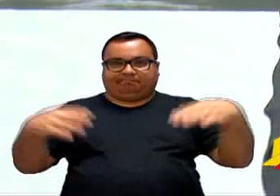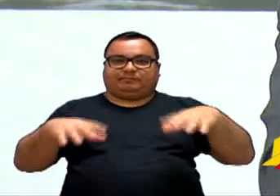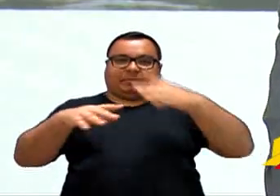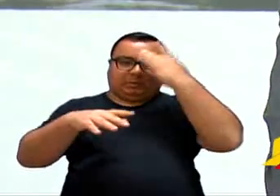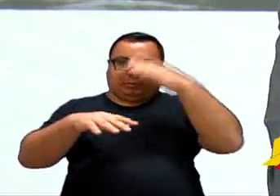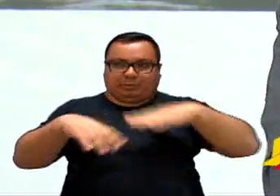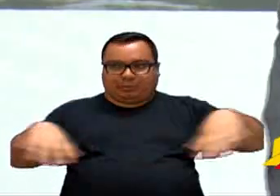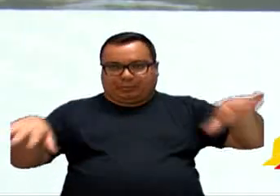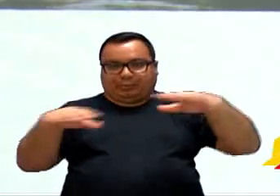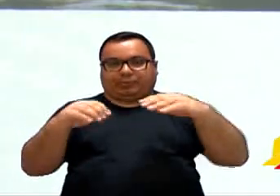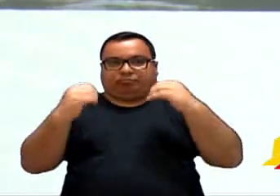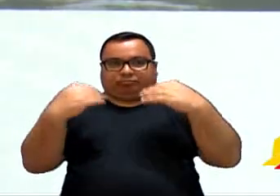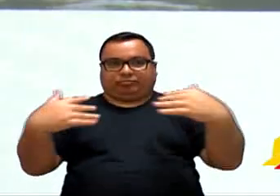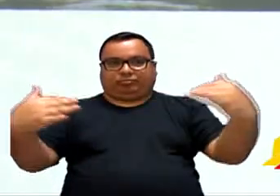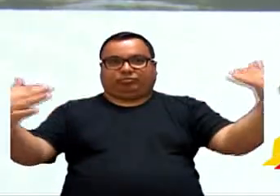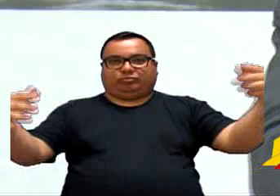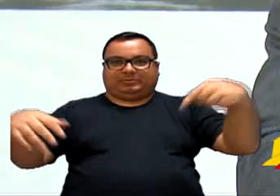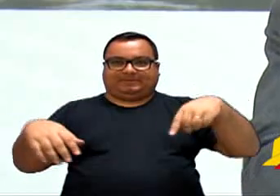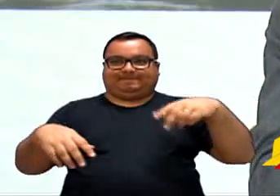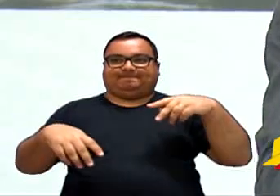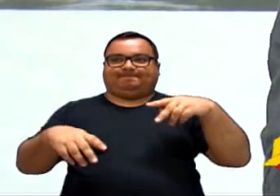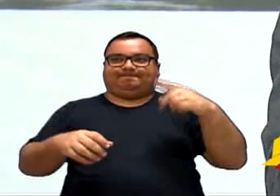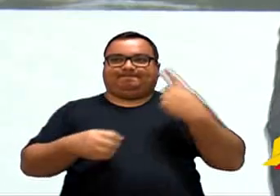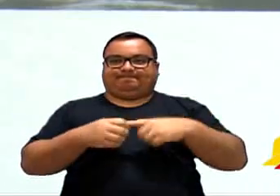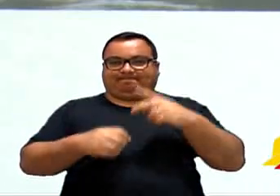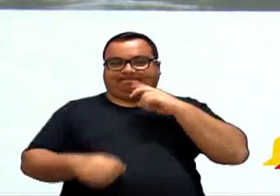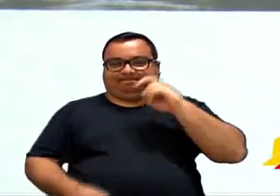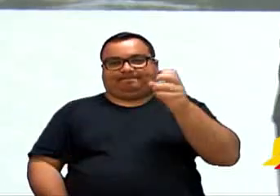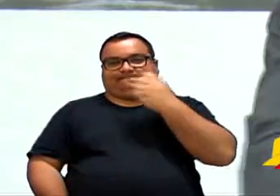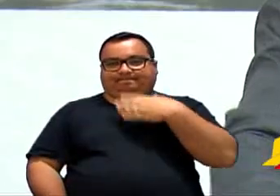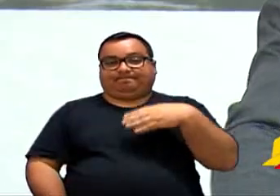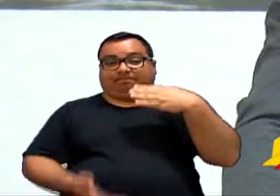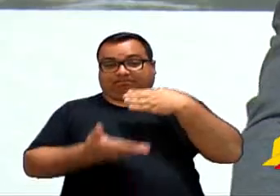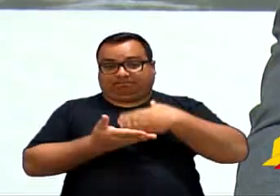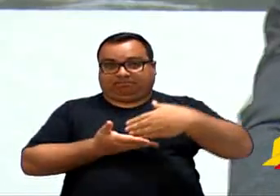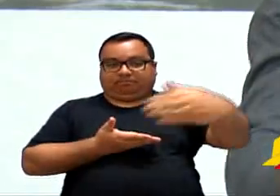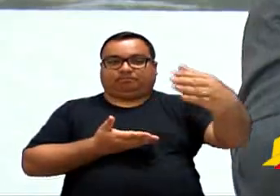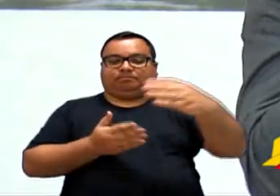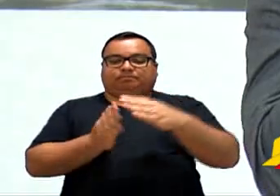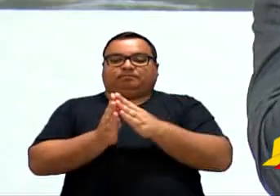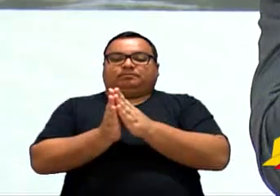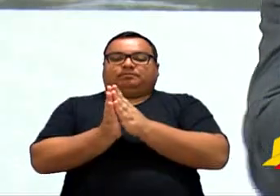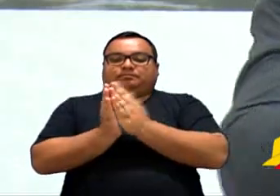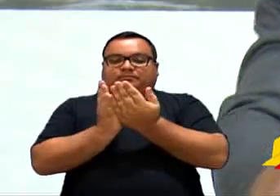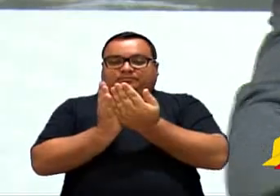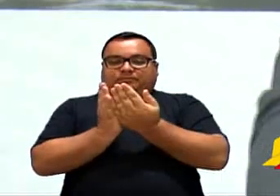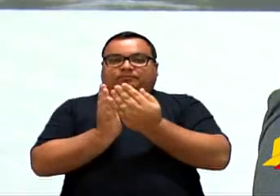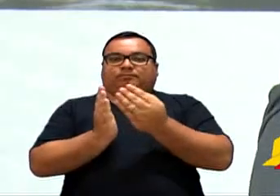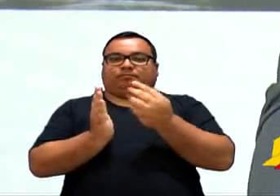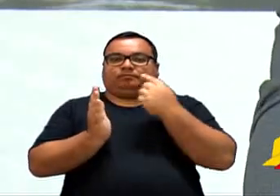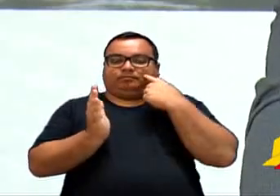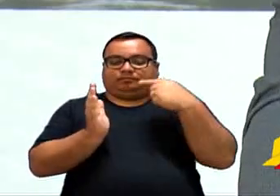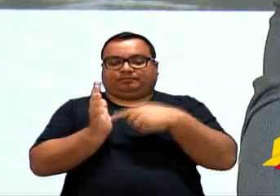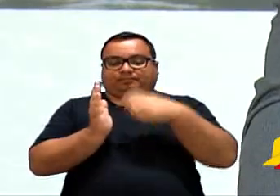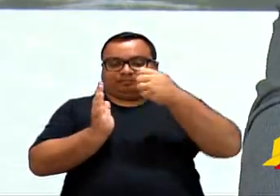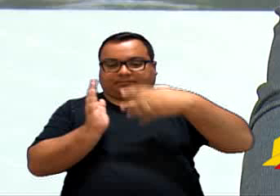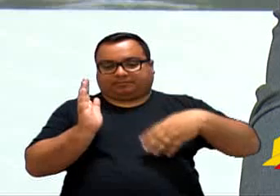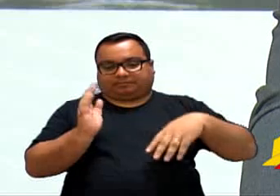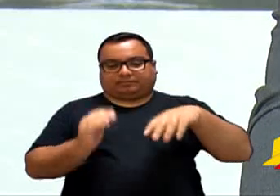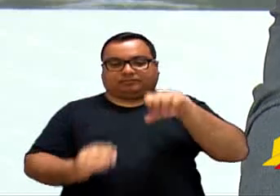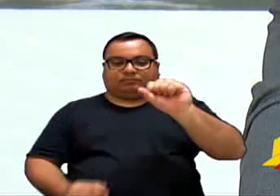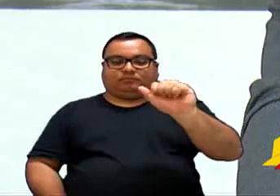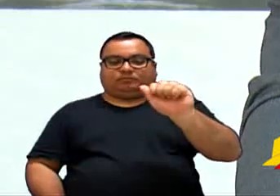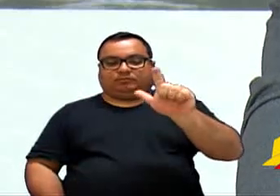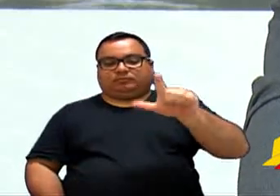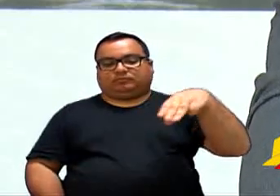Municipal. Muito importante começar essa manhã com a palavra do senhor aqui. Eu vou ler aqui no livro de